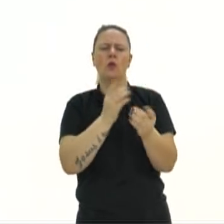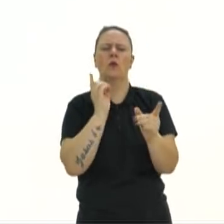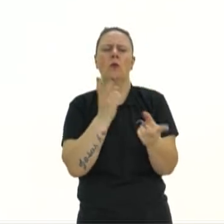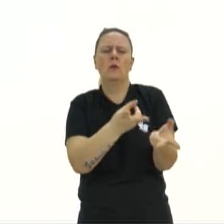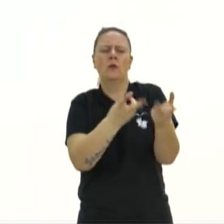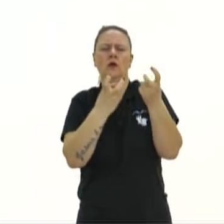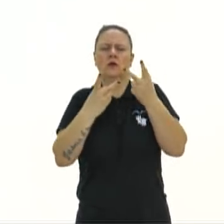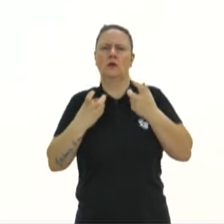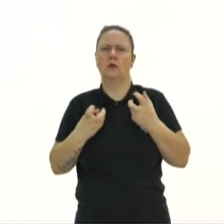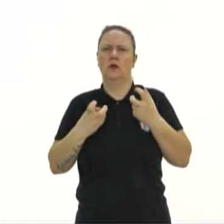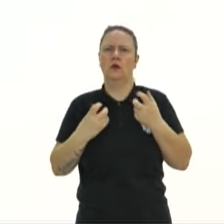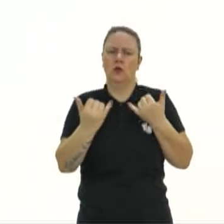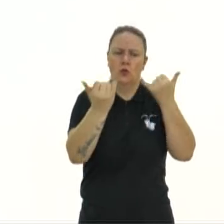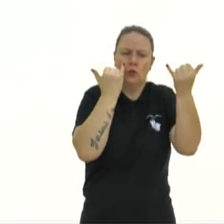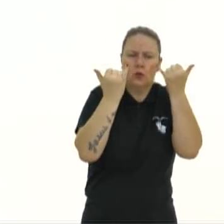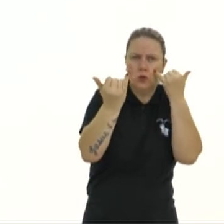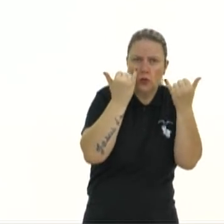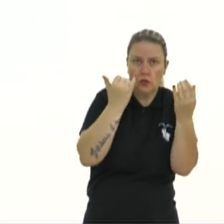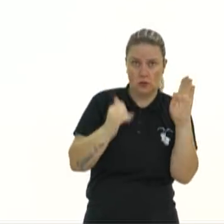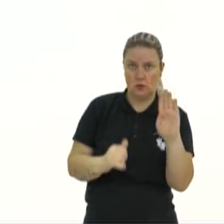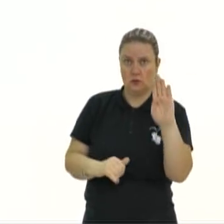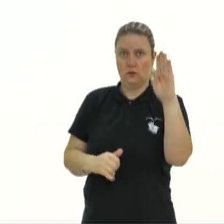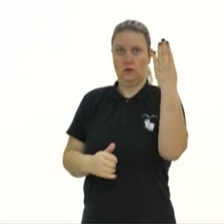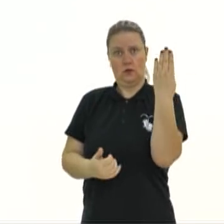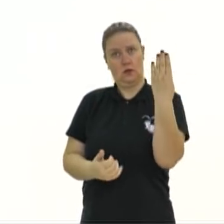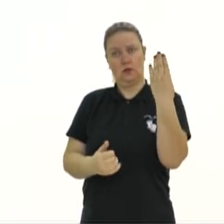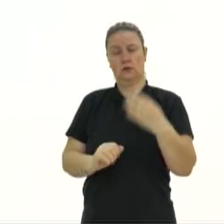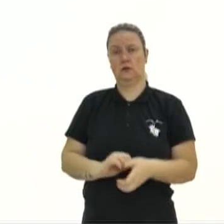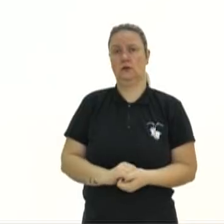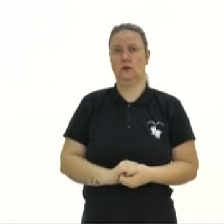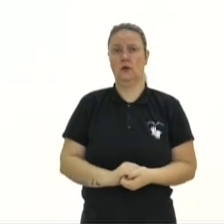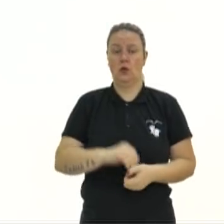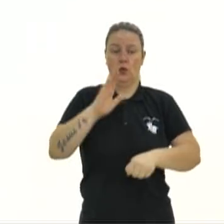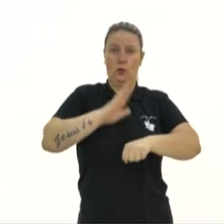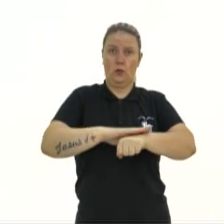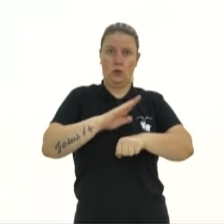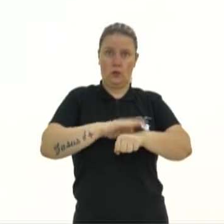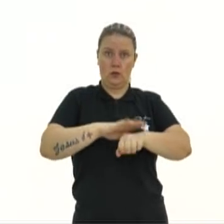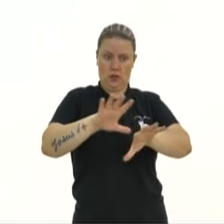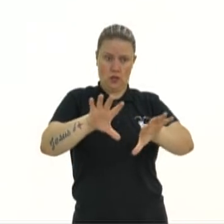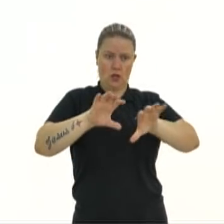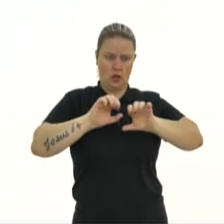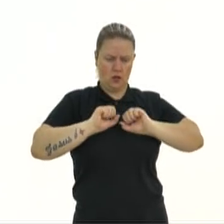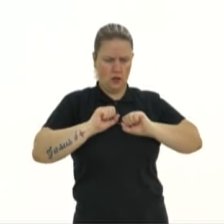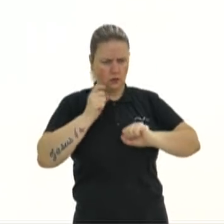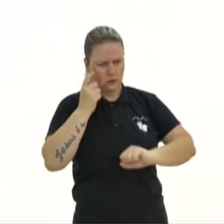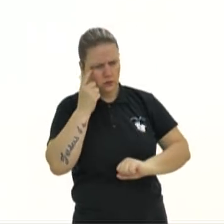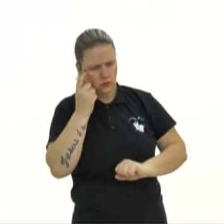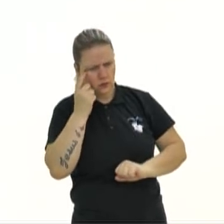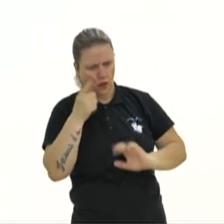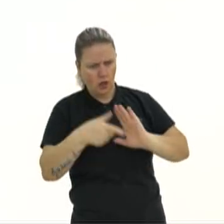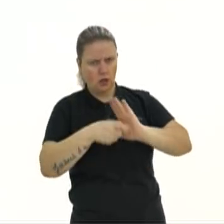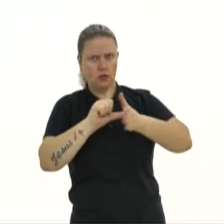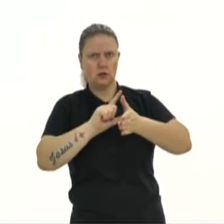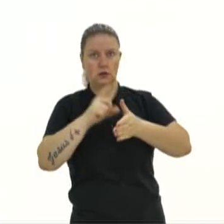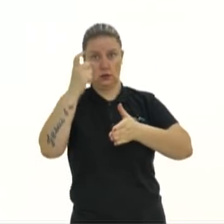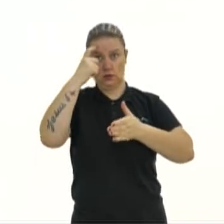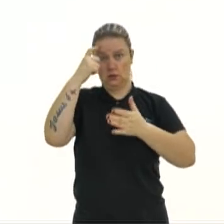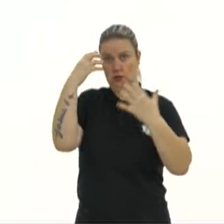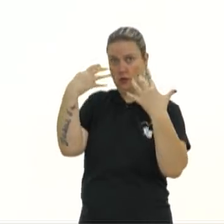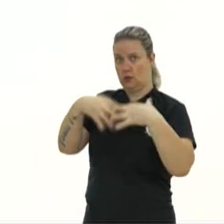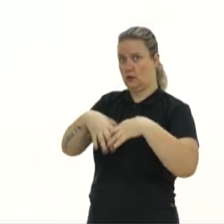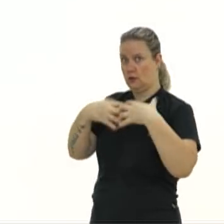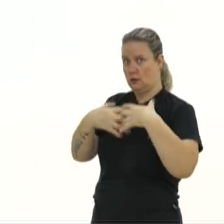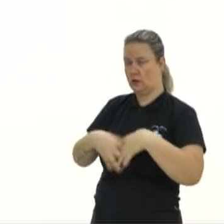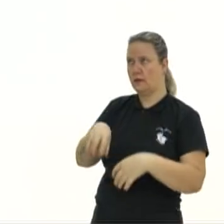esse fenômeno. Quando receber uma notícia, tome algumas precauções e reflita. 1.